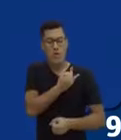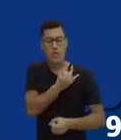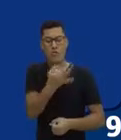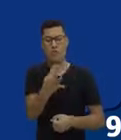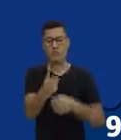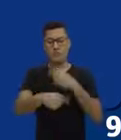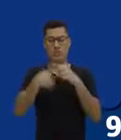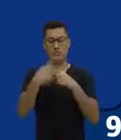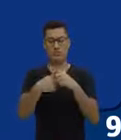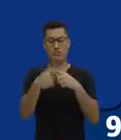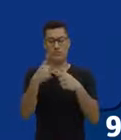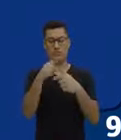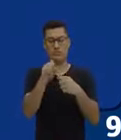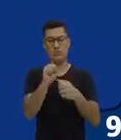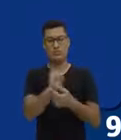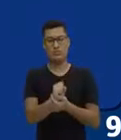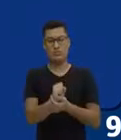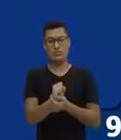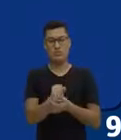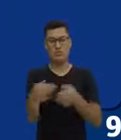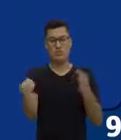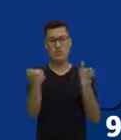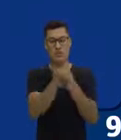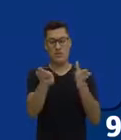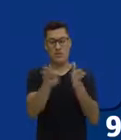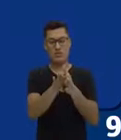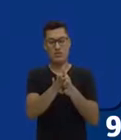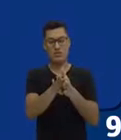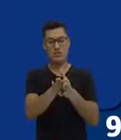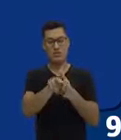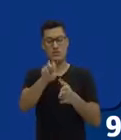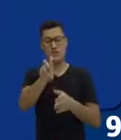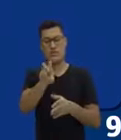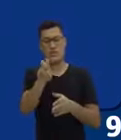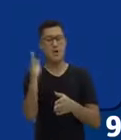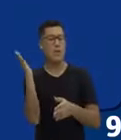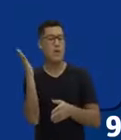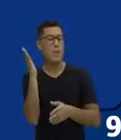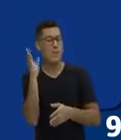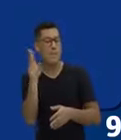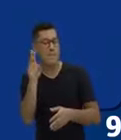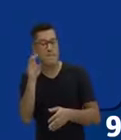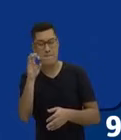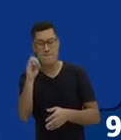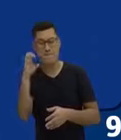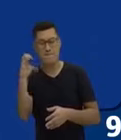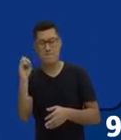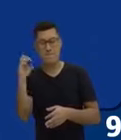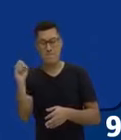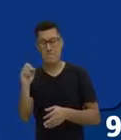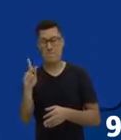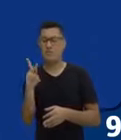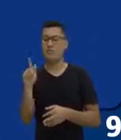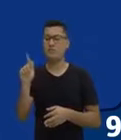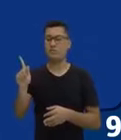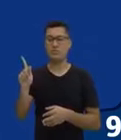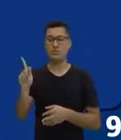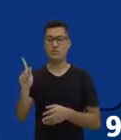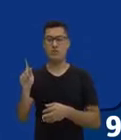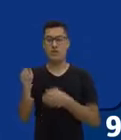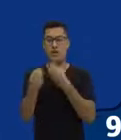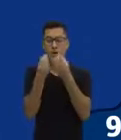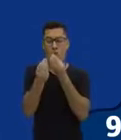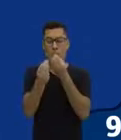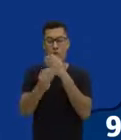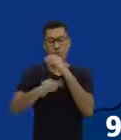ser triplicado para chegar em 5 mil quilos. Diferente das outras questões, Fernando, ele dizia como